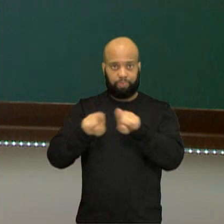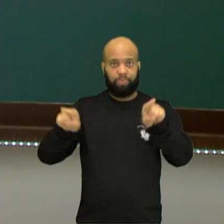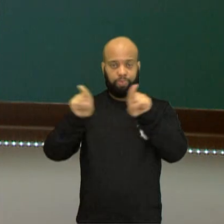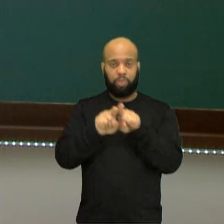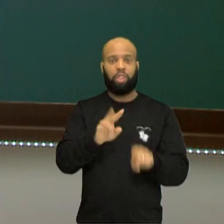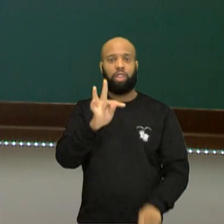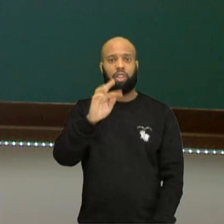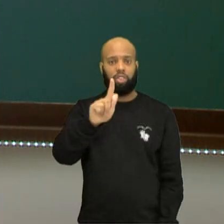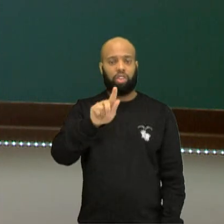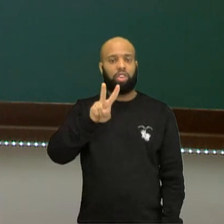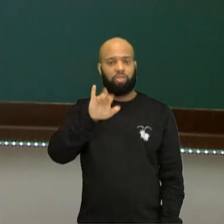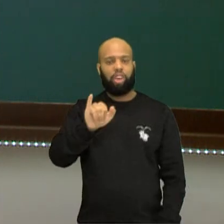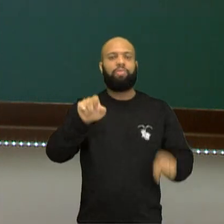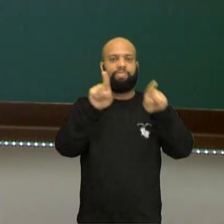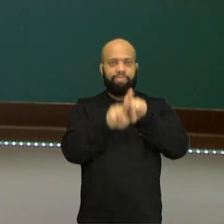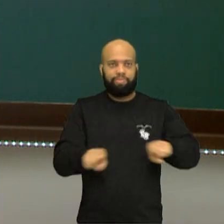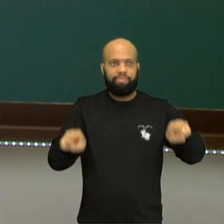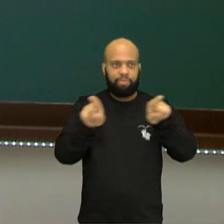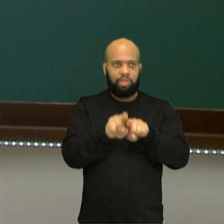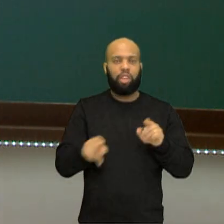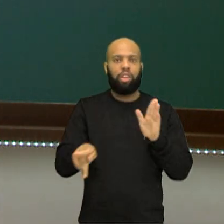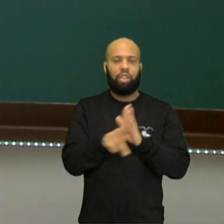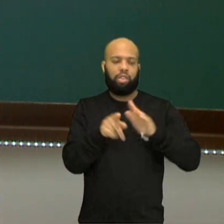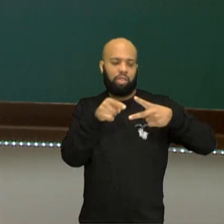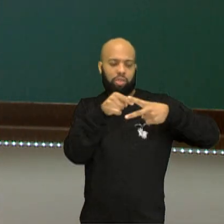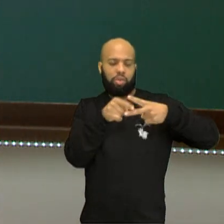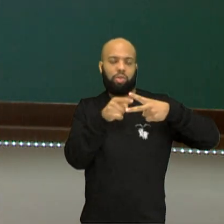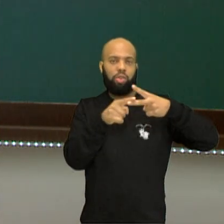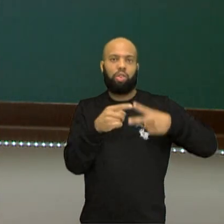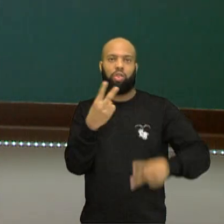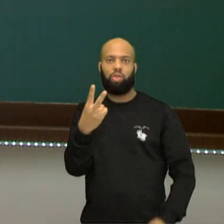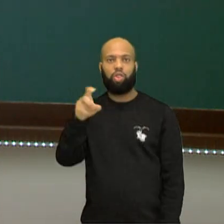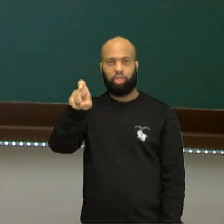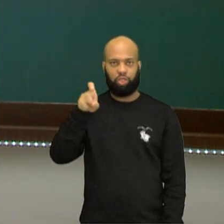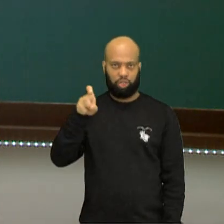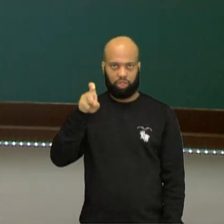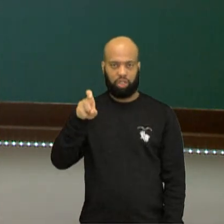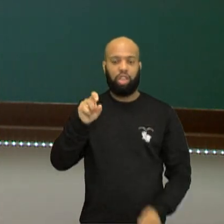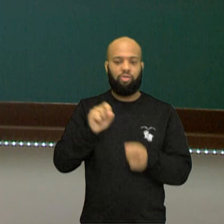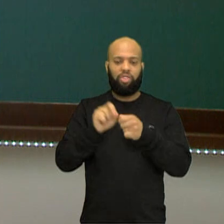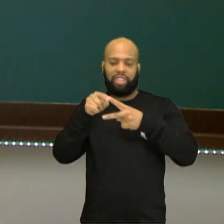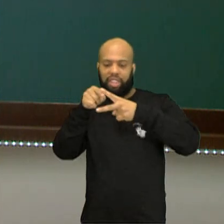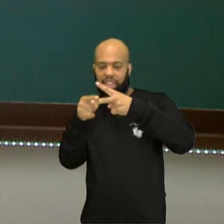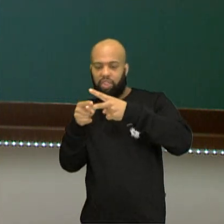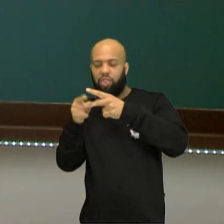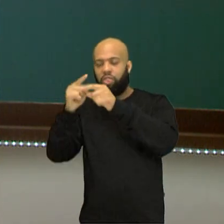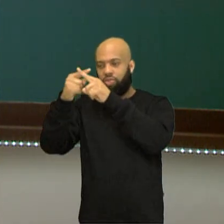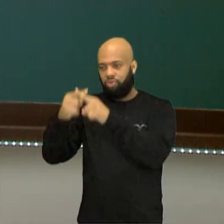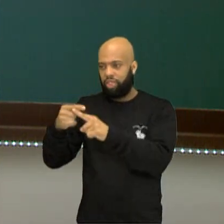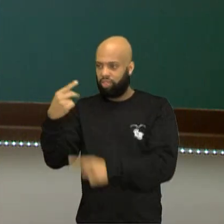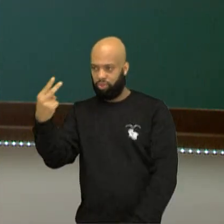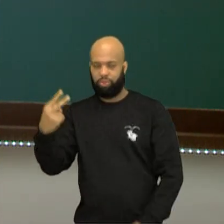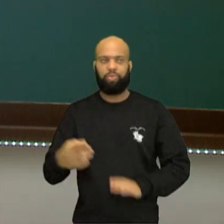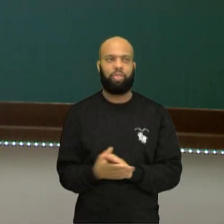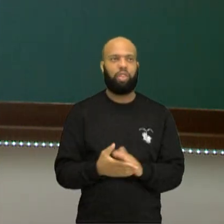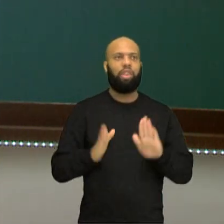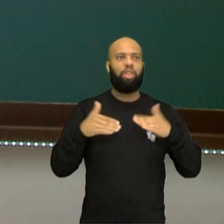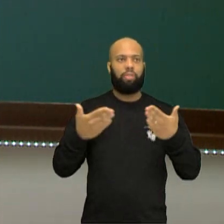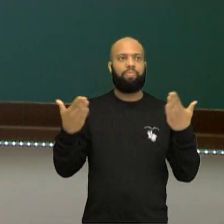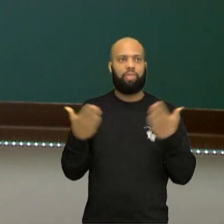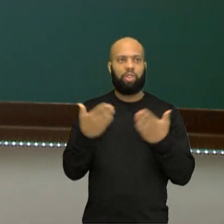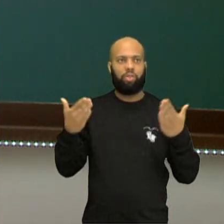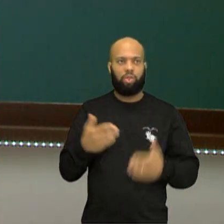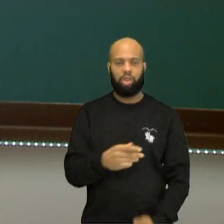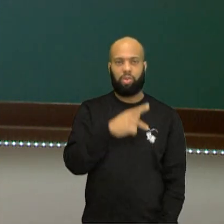de 2 vezes o x. Você vai multiplicar o ângulo por 2, tá bom? Então, aqui como resposta, o período